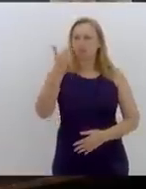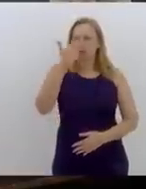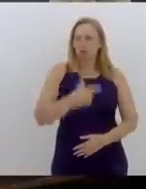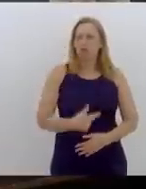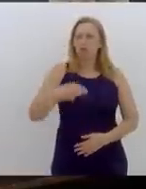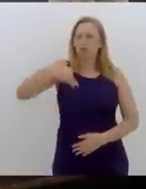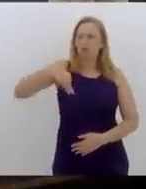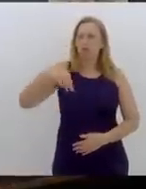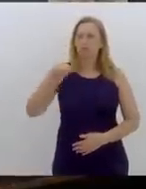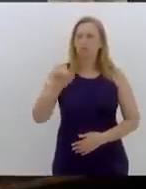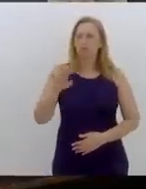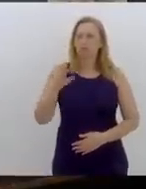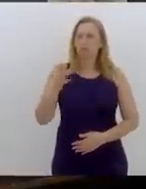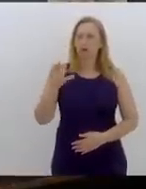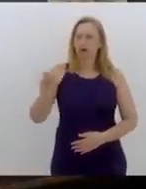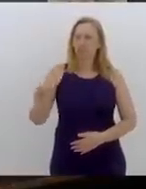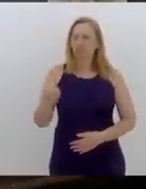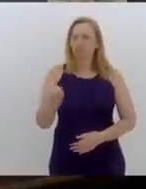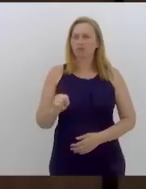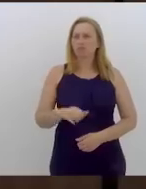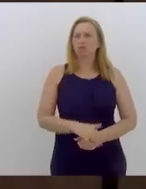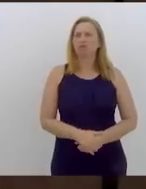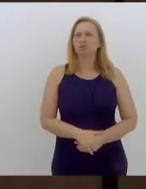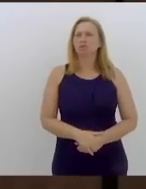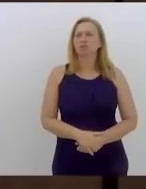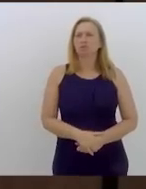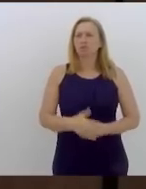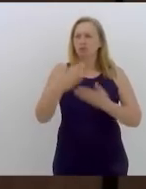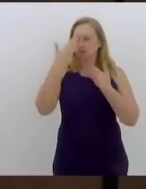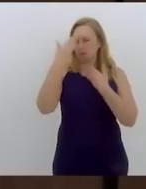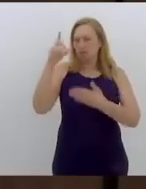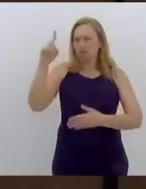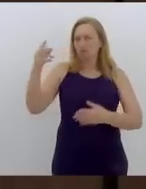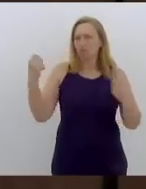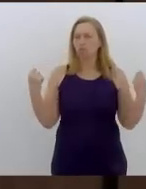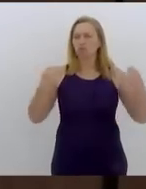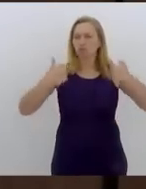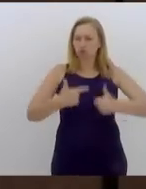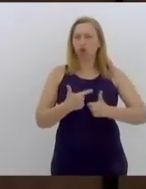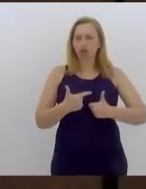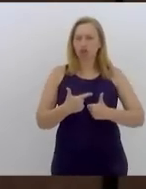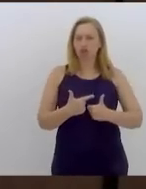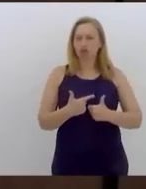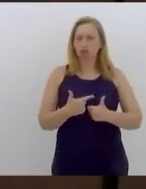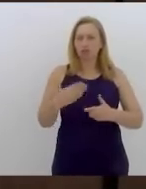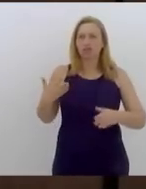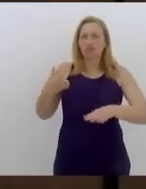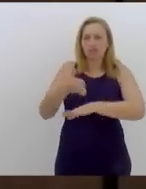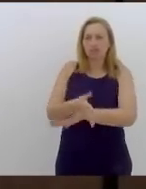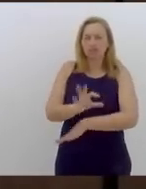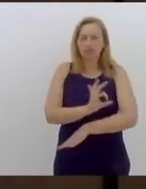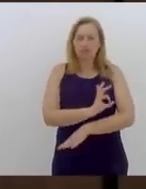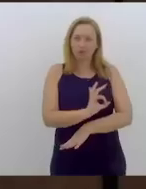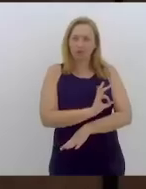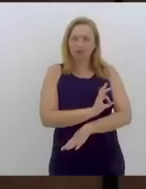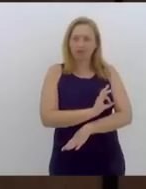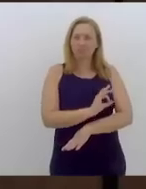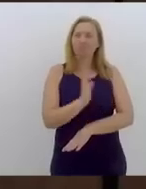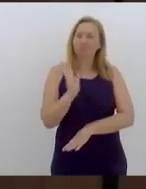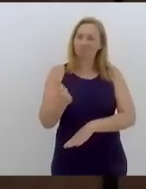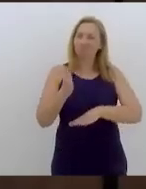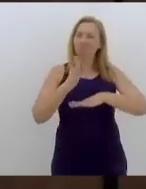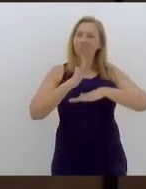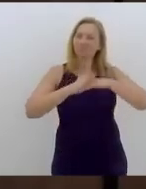tá Eu graças a Deus eu tive a sorte de quando entrar na polícia eu já tinha uma